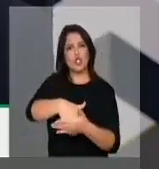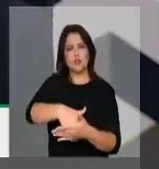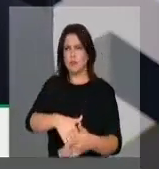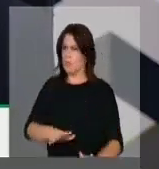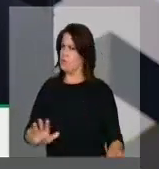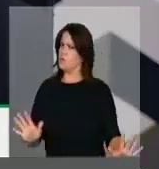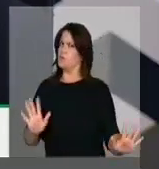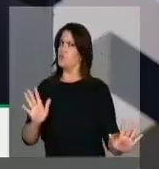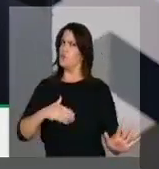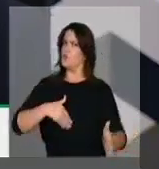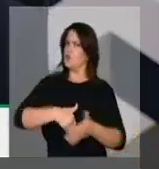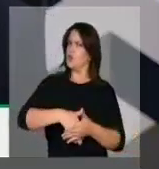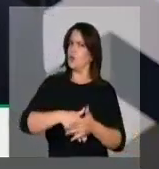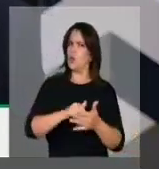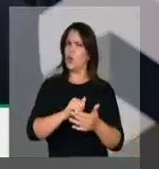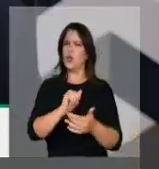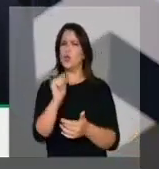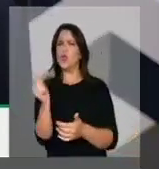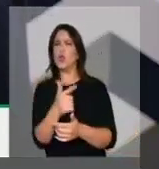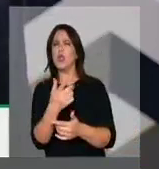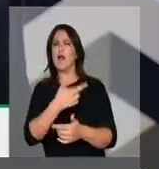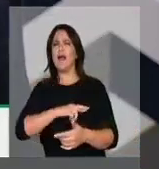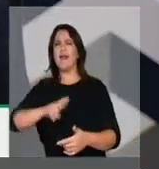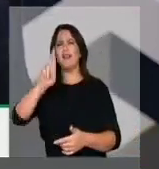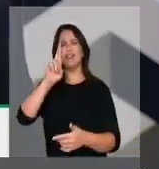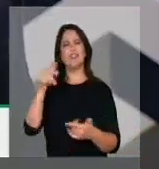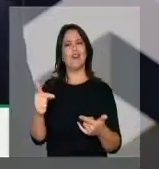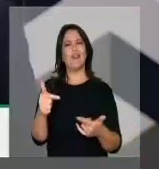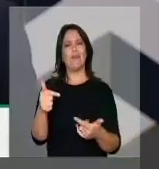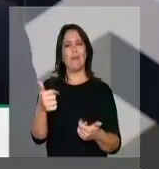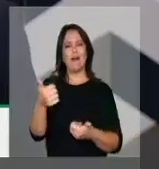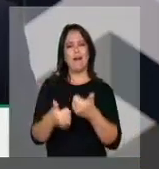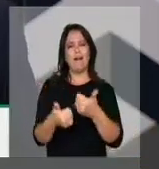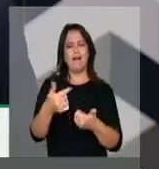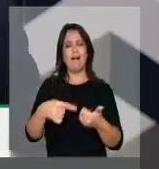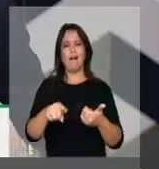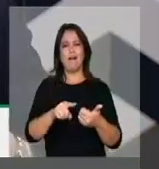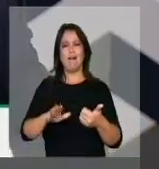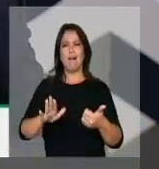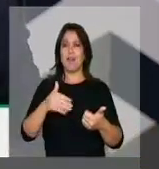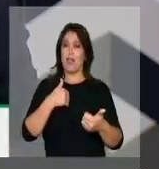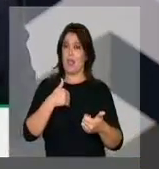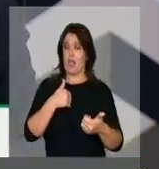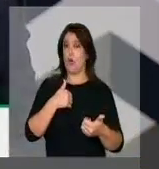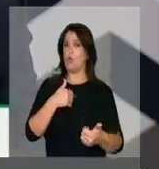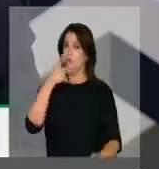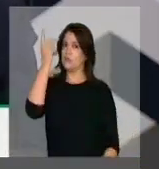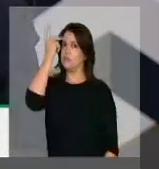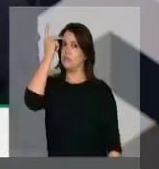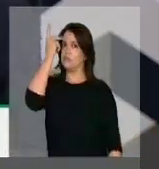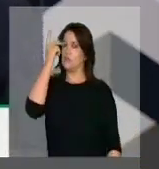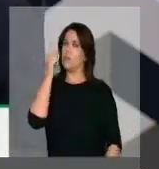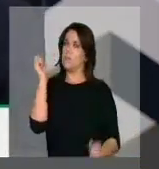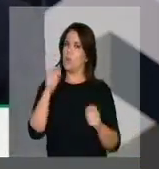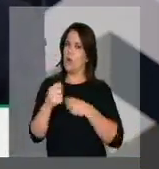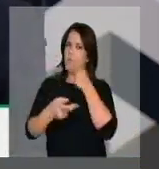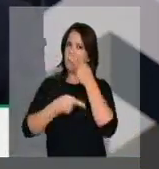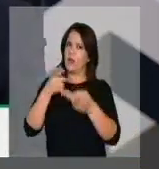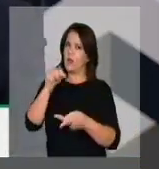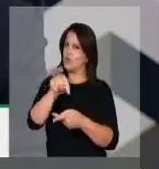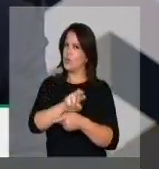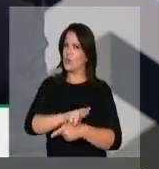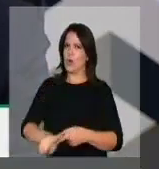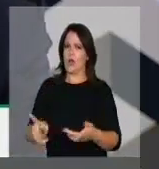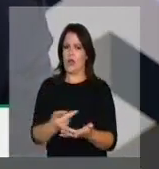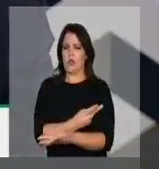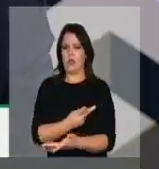futebol para o qual eles torcem do que a religião que professam, e assim por diante. Eu sou paulista, posso dizer que